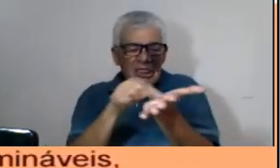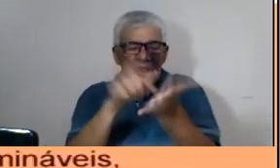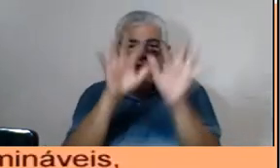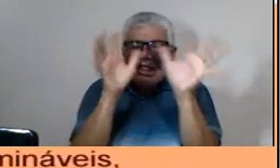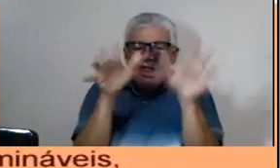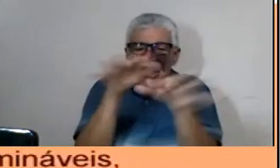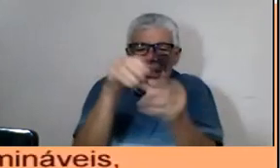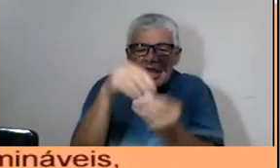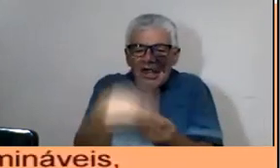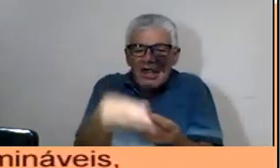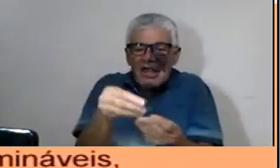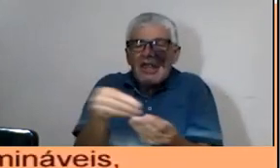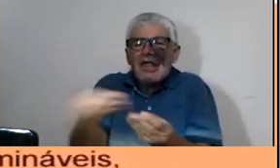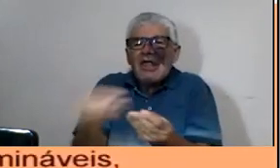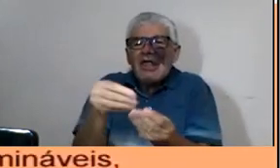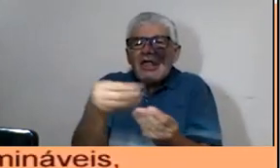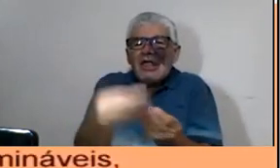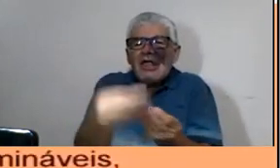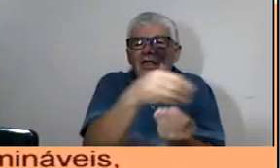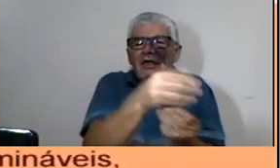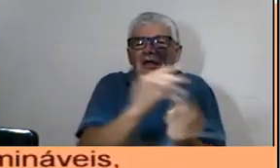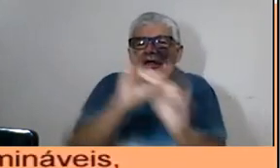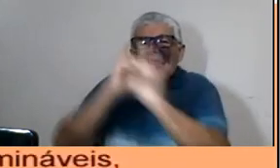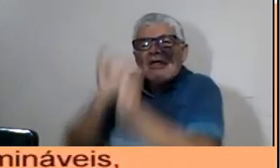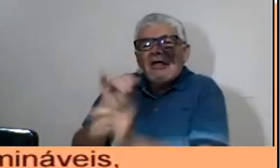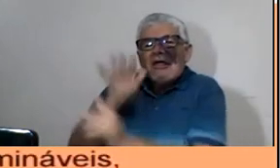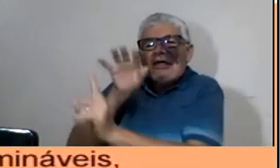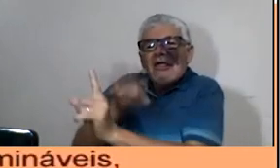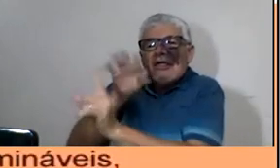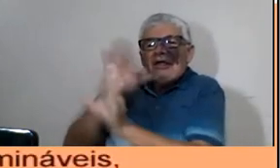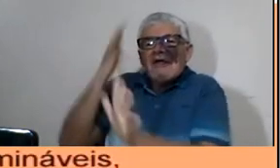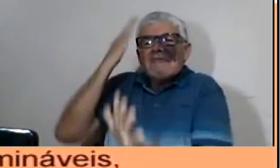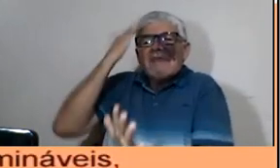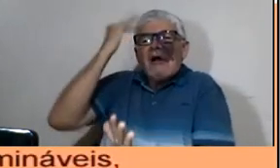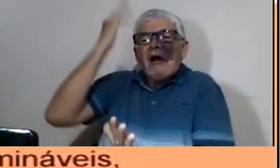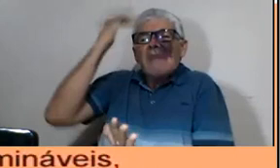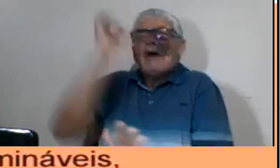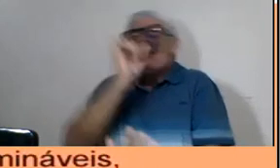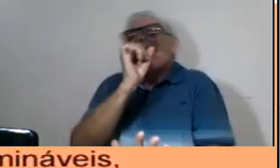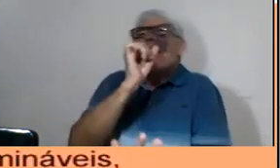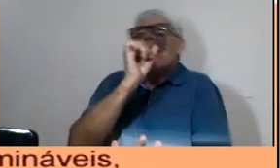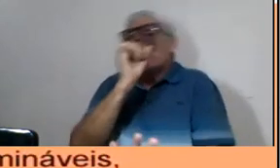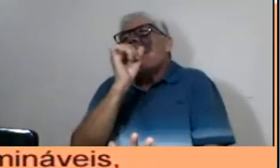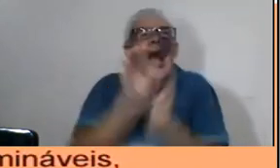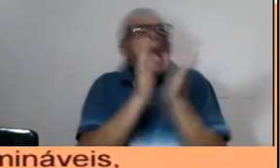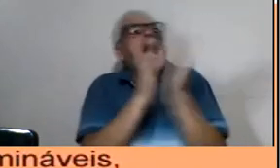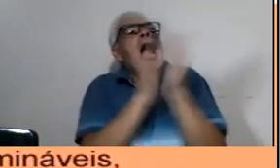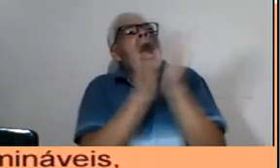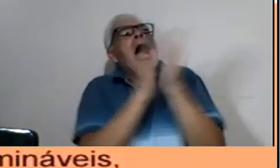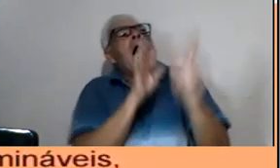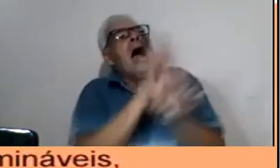ver como o Ciro se comporta aqui no livro. Ele atribui a Deus tudo que